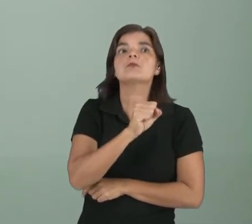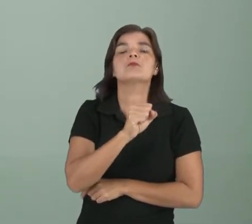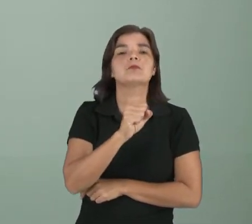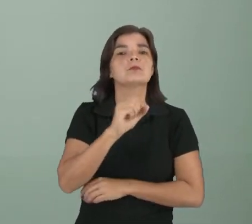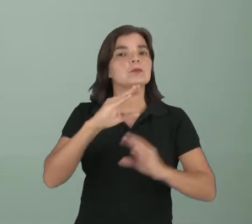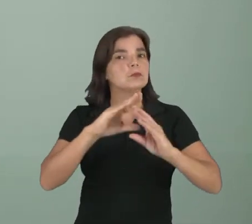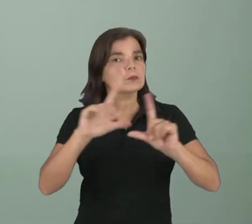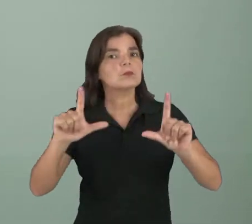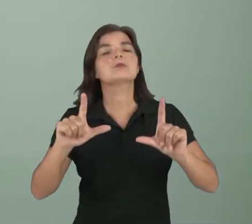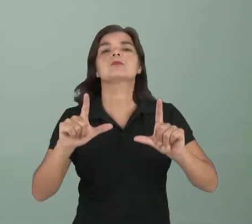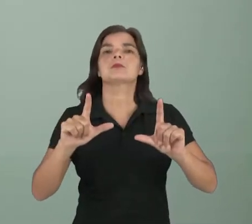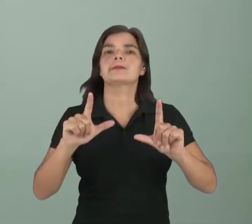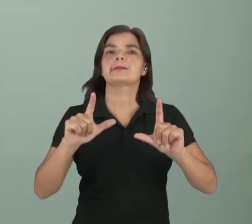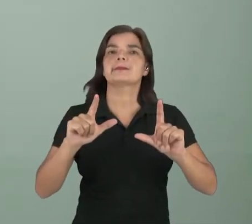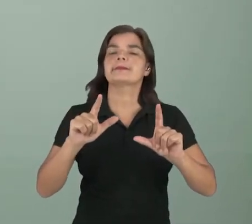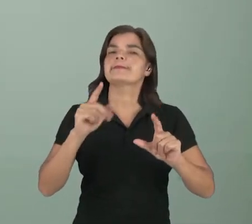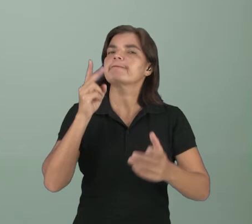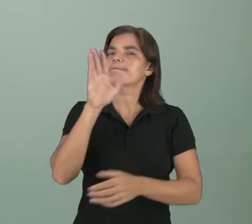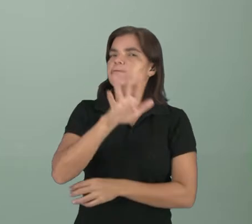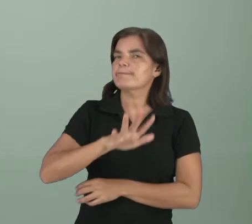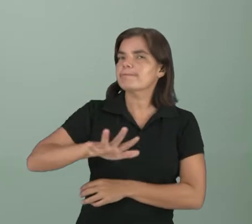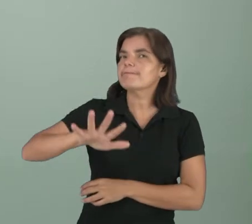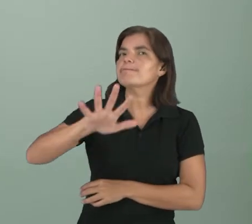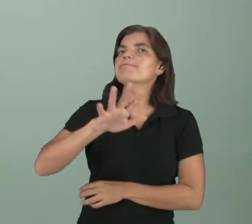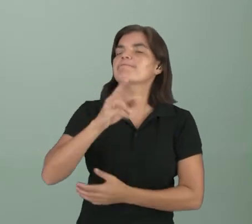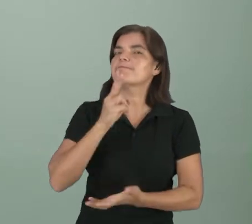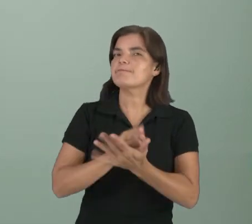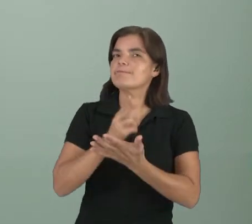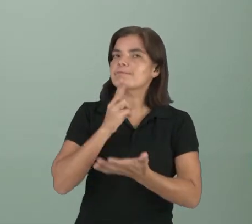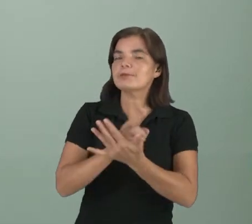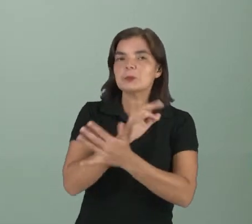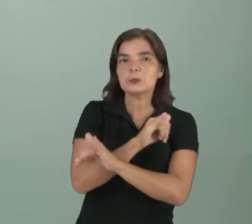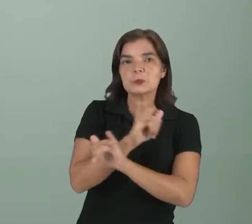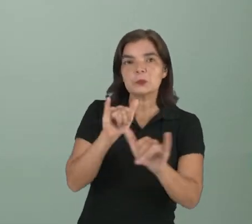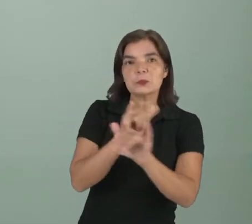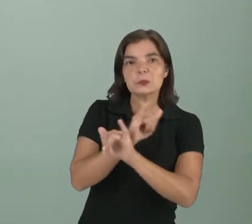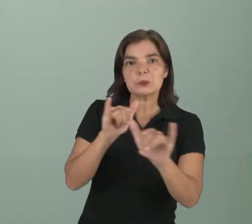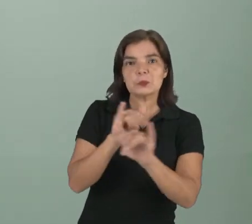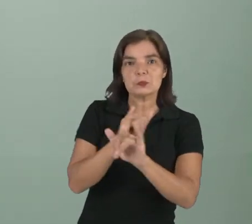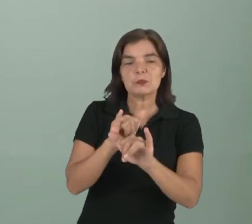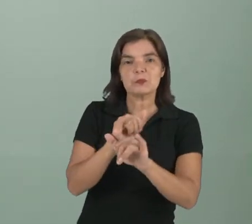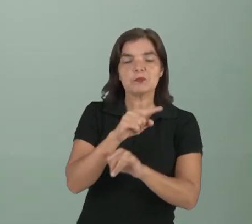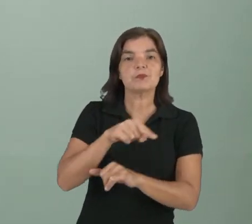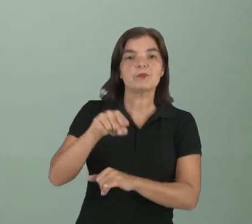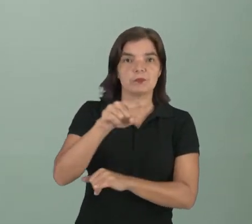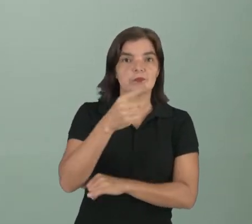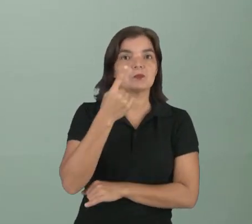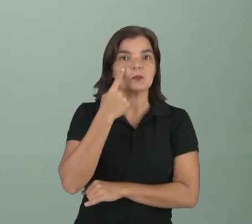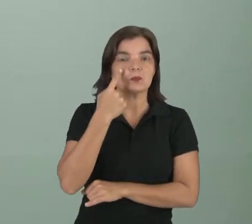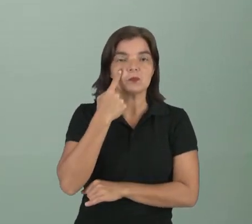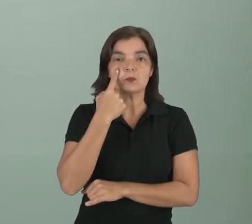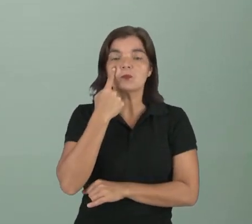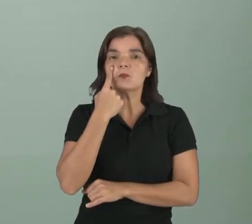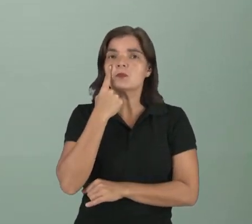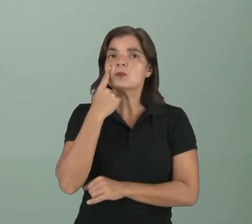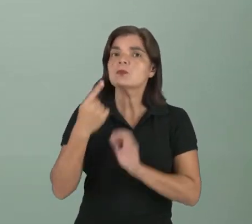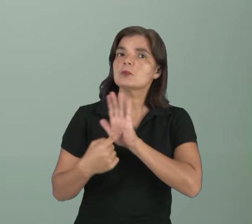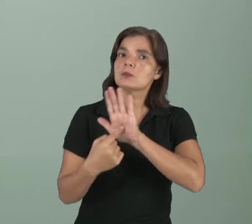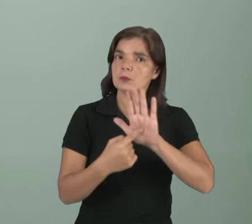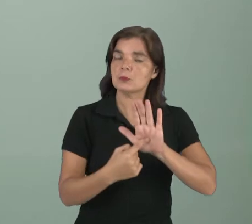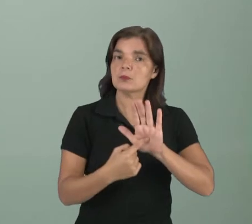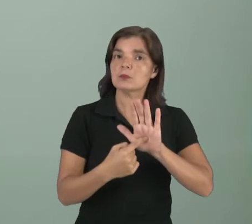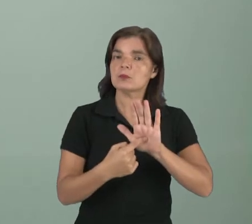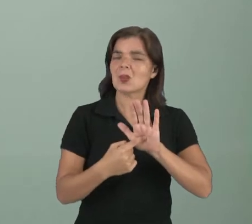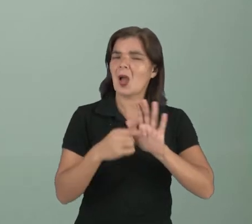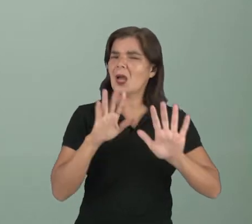e objetiva. Geralmente, esses dados, quando eles estão descritivos, ficam